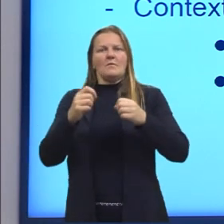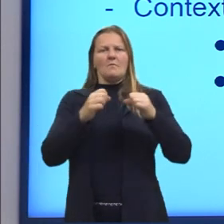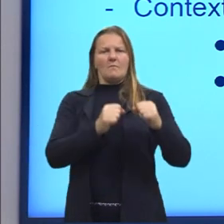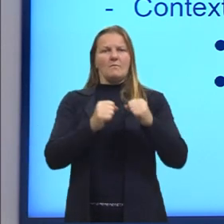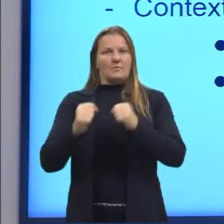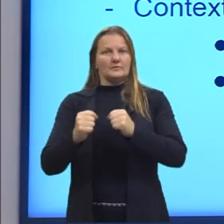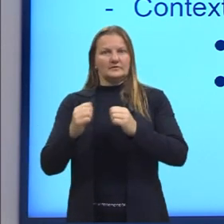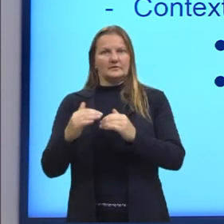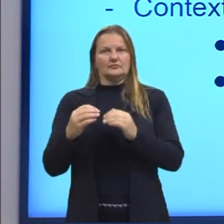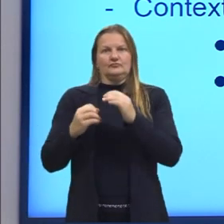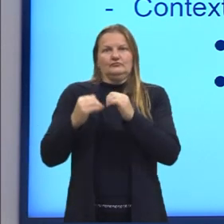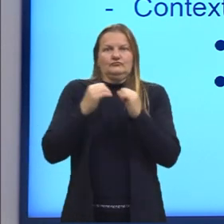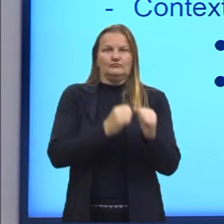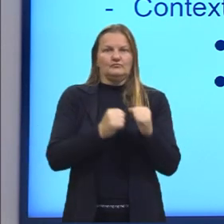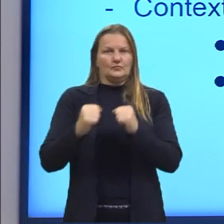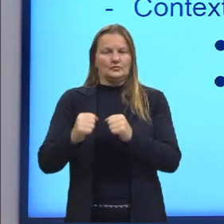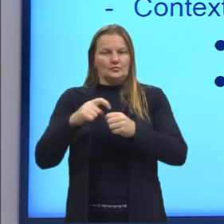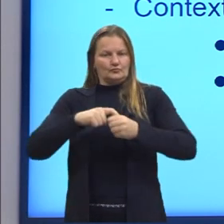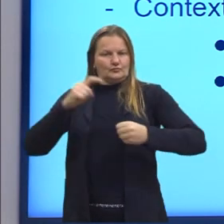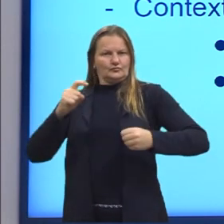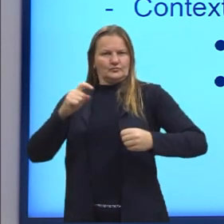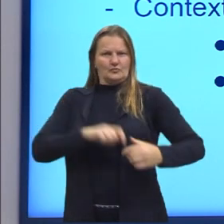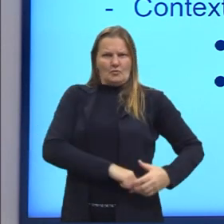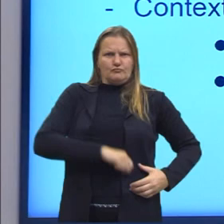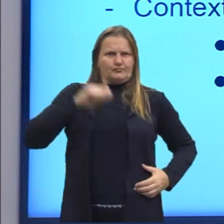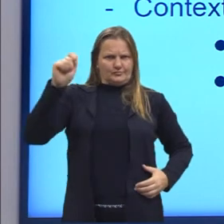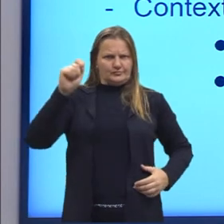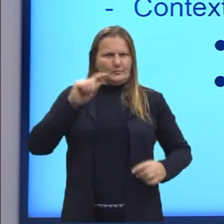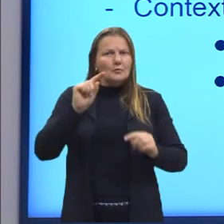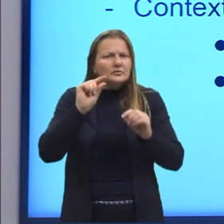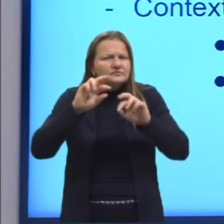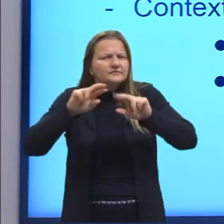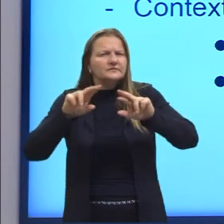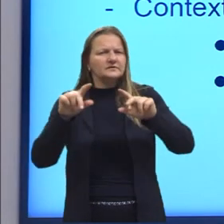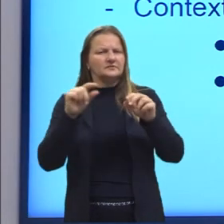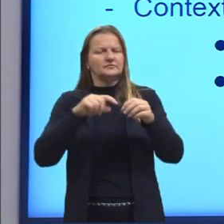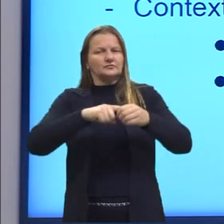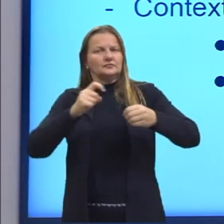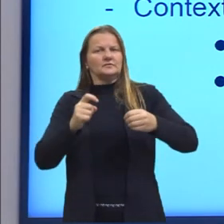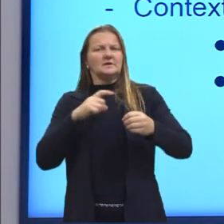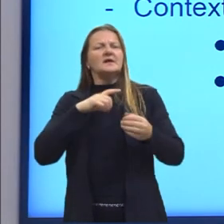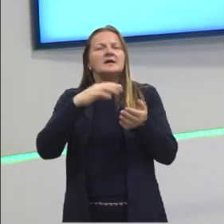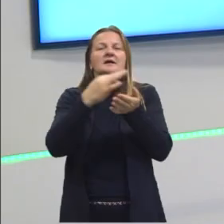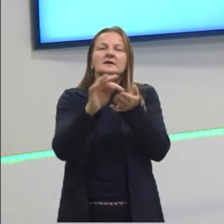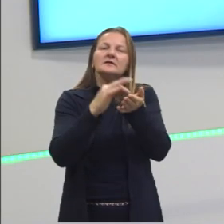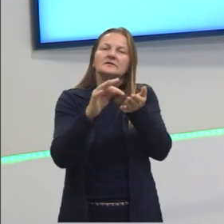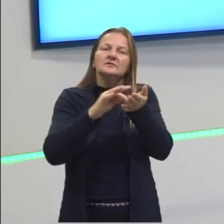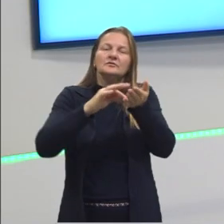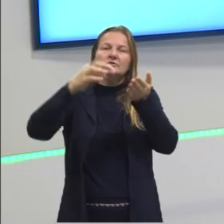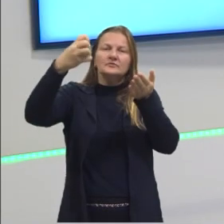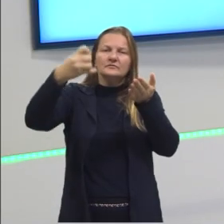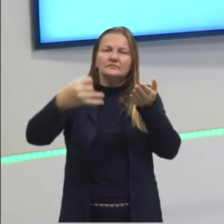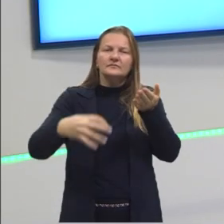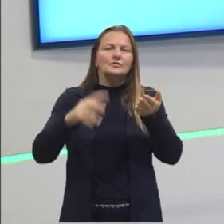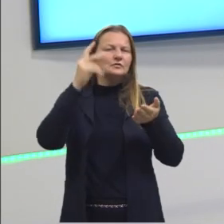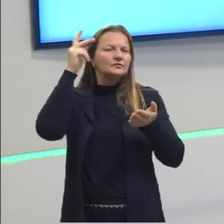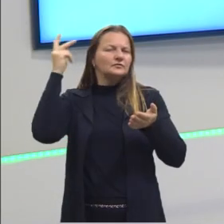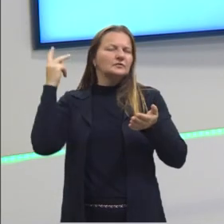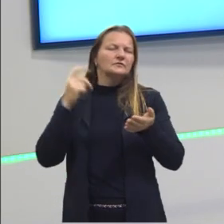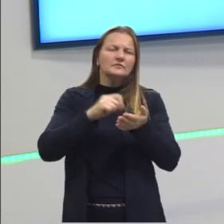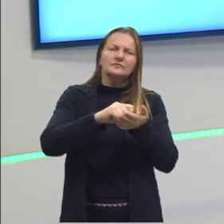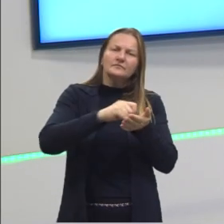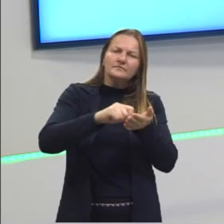emancipar tornar-se independente e tem uma certa teoria assim né uma historiografia mais